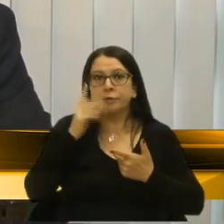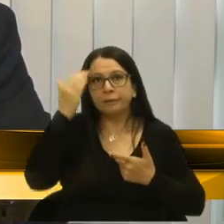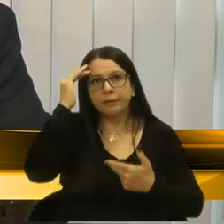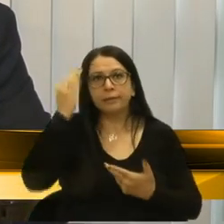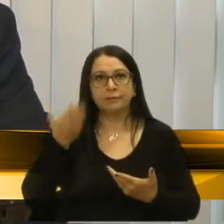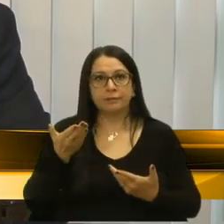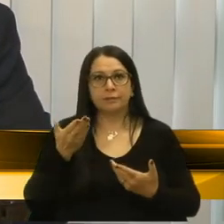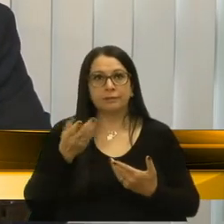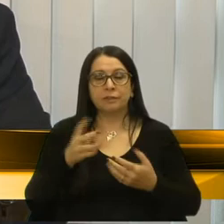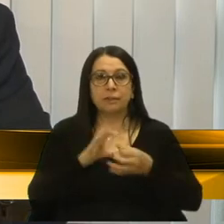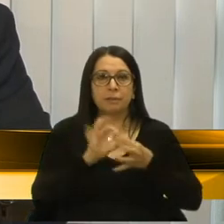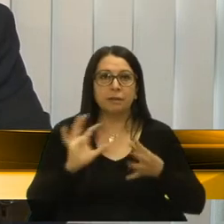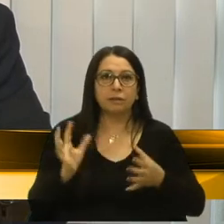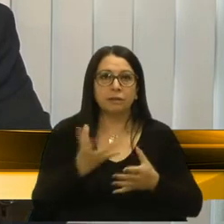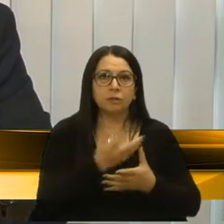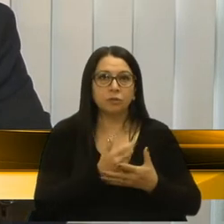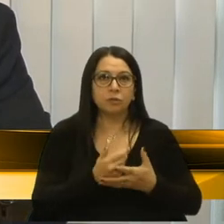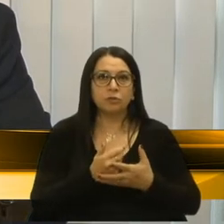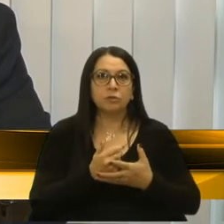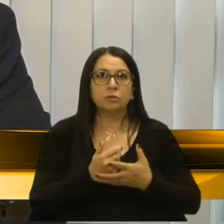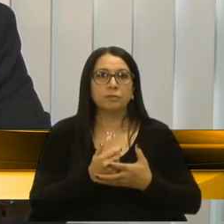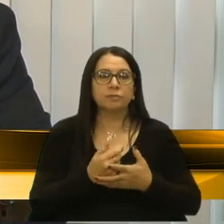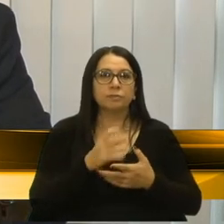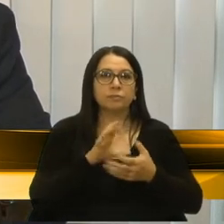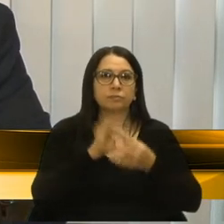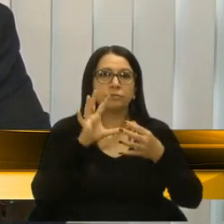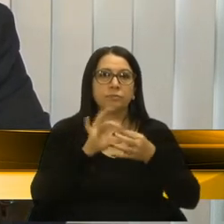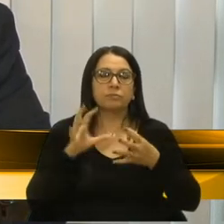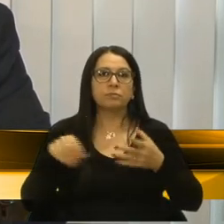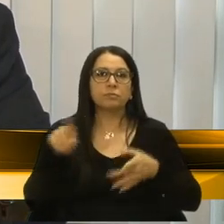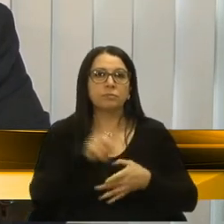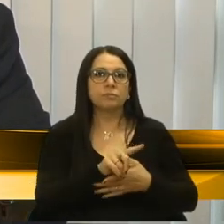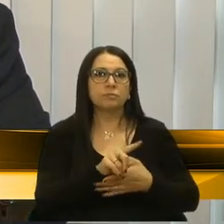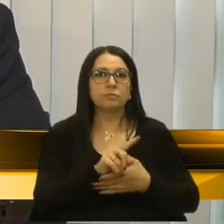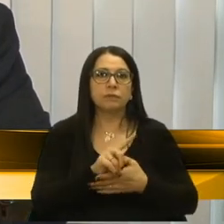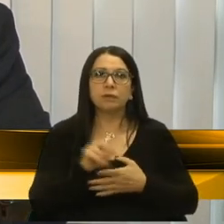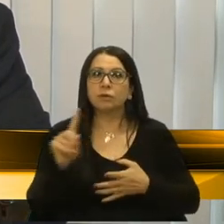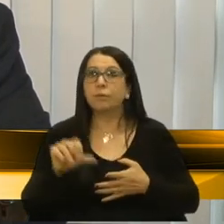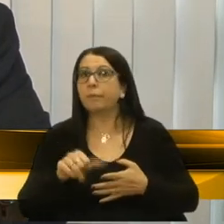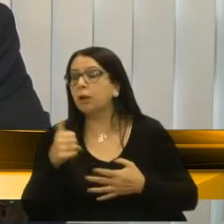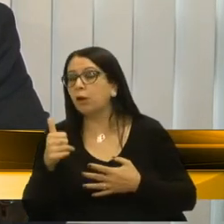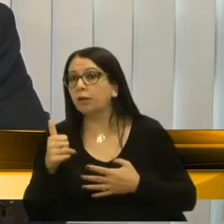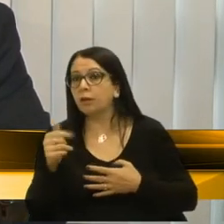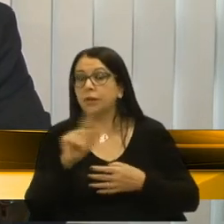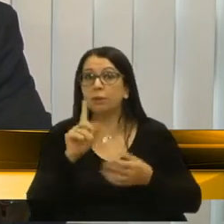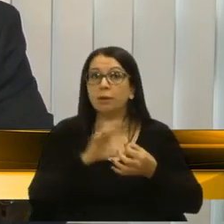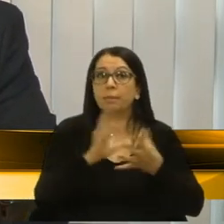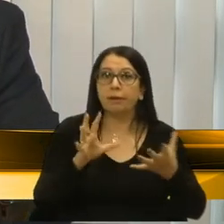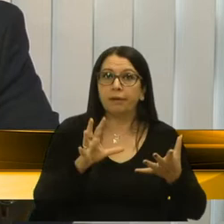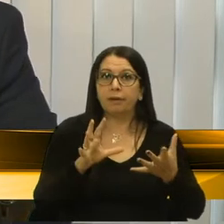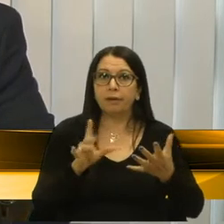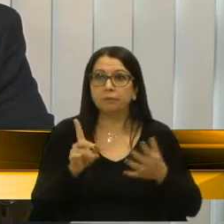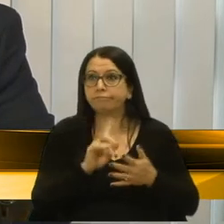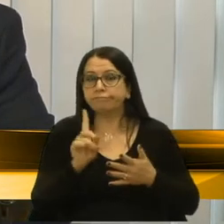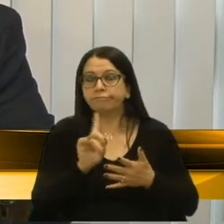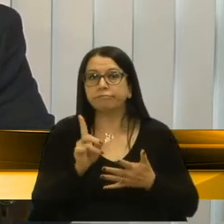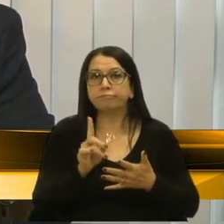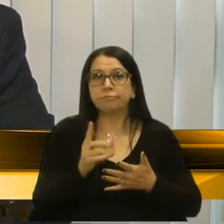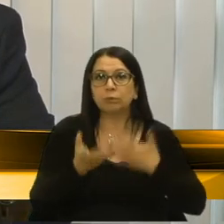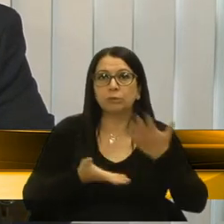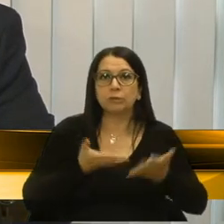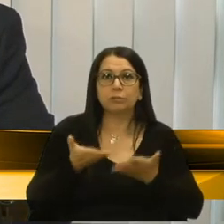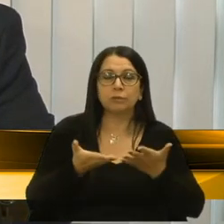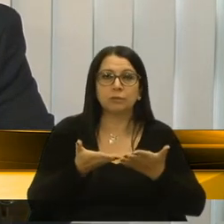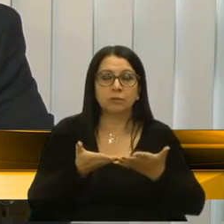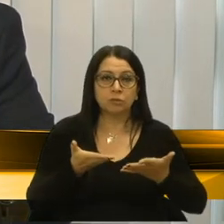Se a gente libera a gente vai liberando os serviços e não melhora, e não libera e não melhora a questão do atendimento do